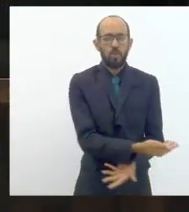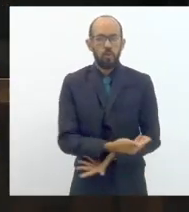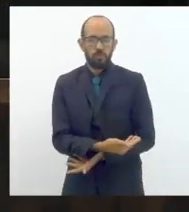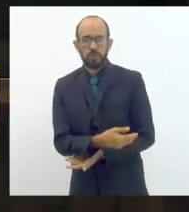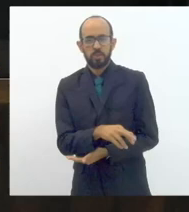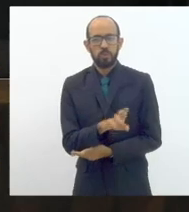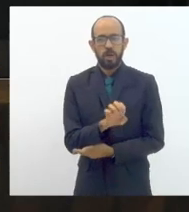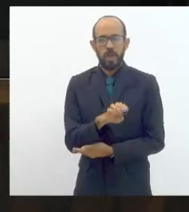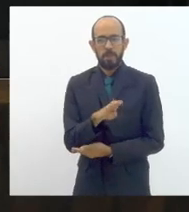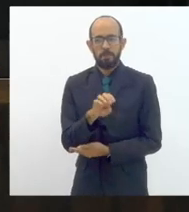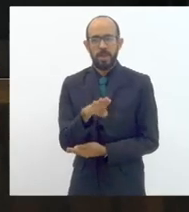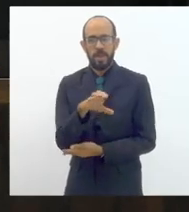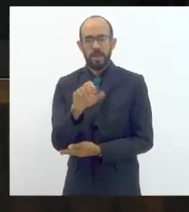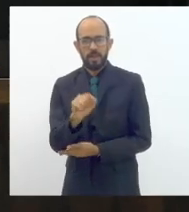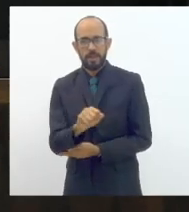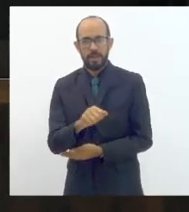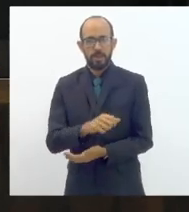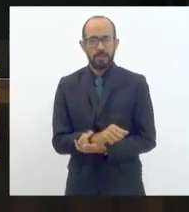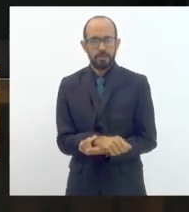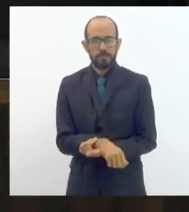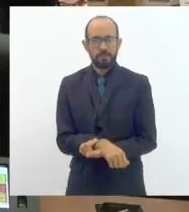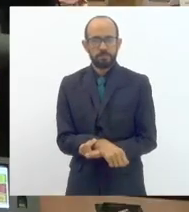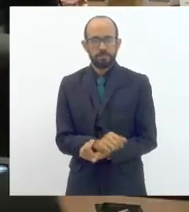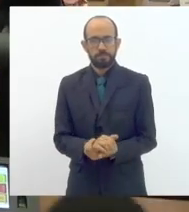Rebeca, prepara Pedro Henrique.